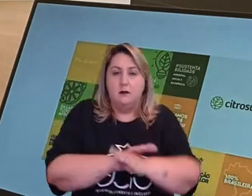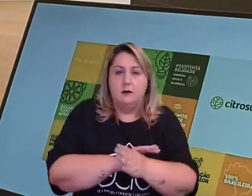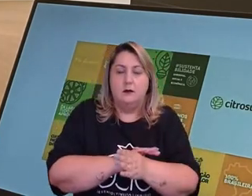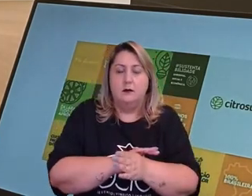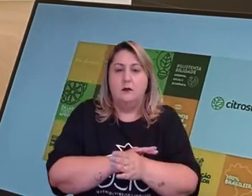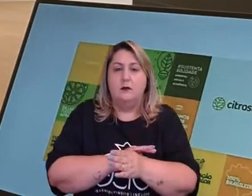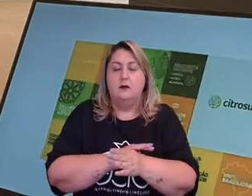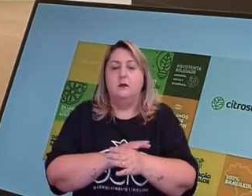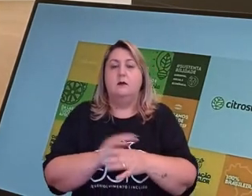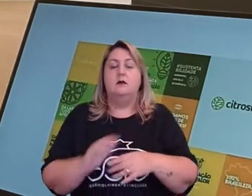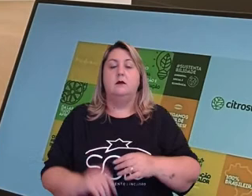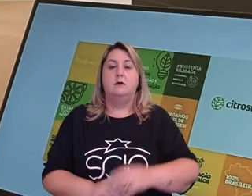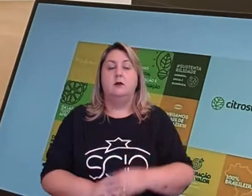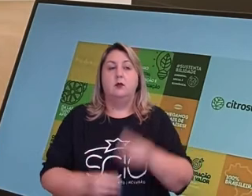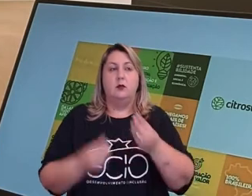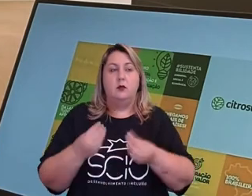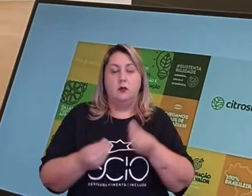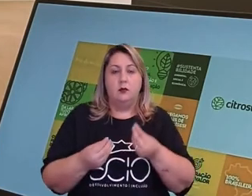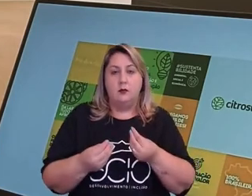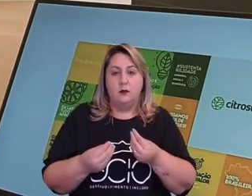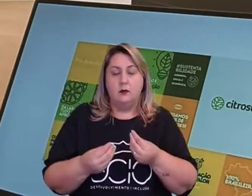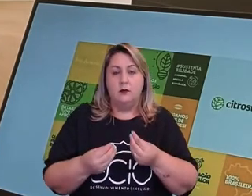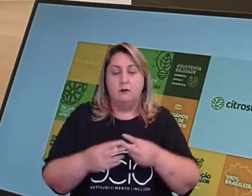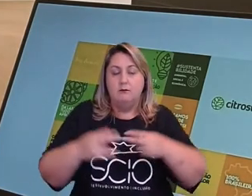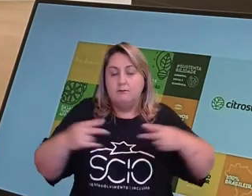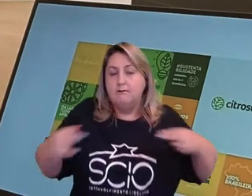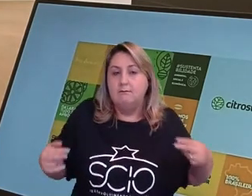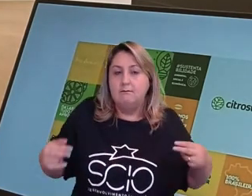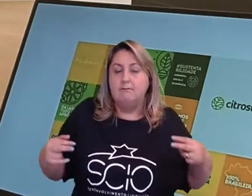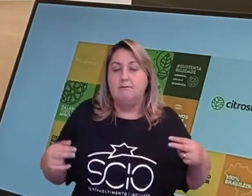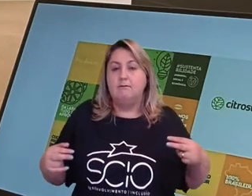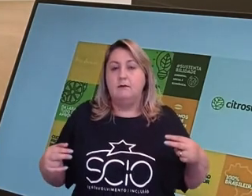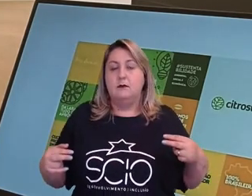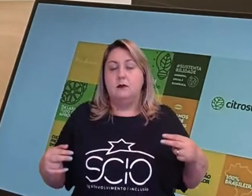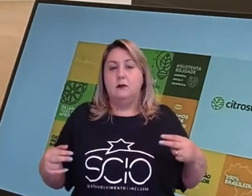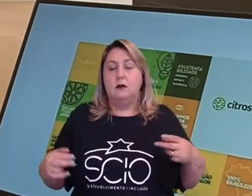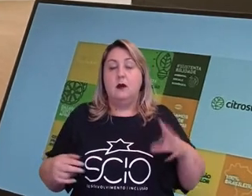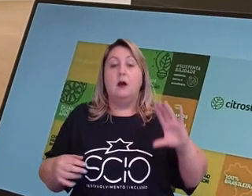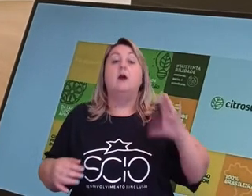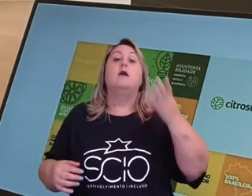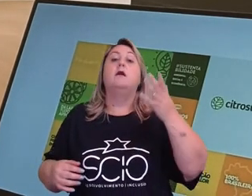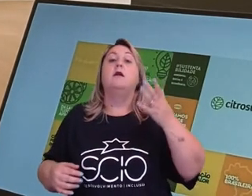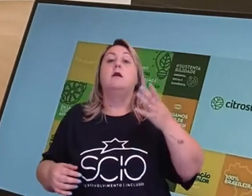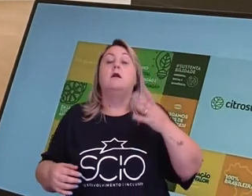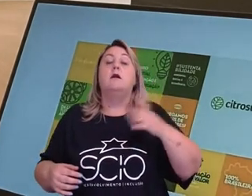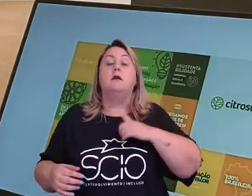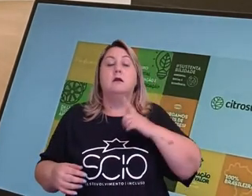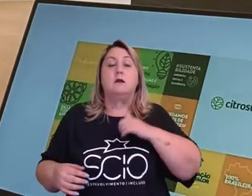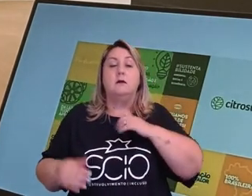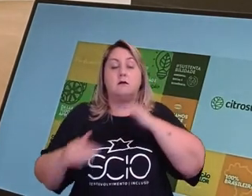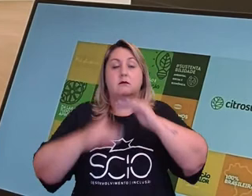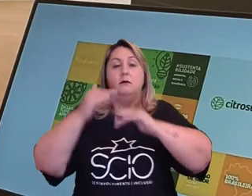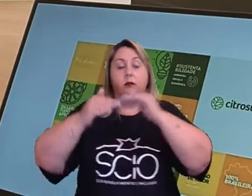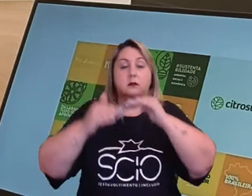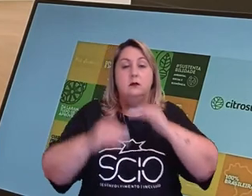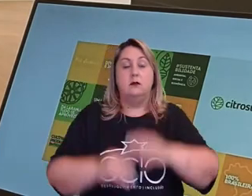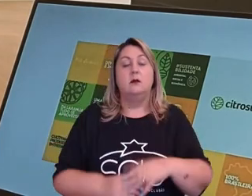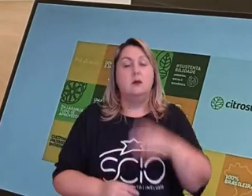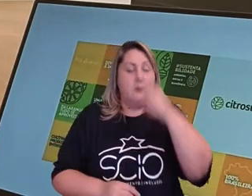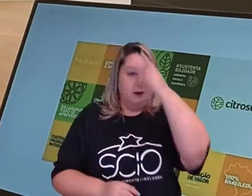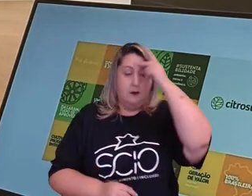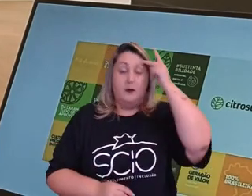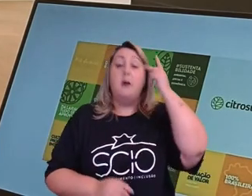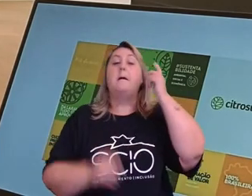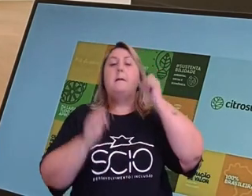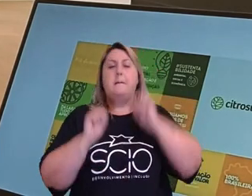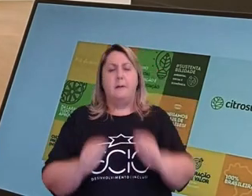consegue contribuir nesse sentido, as coisas acontecem com a máxima segurança e as pessoas podem